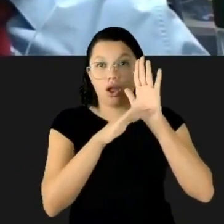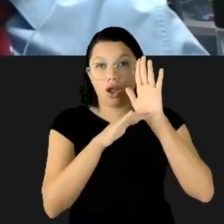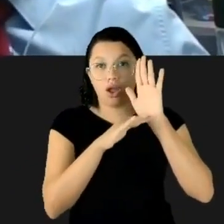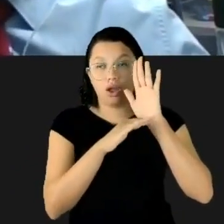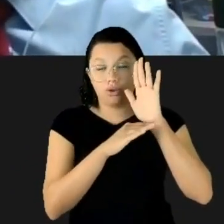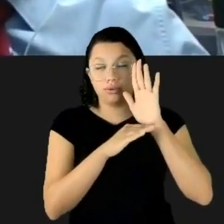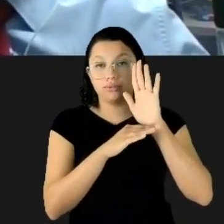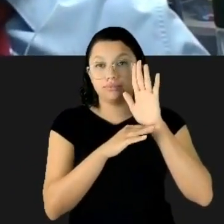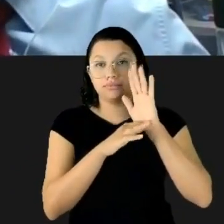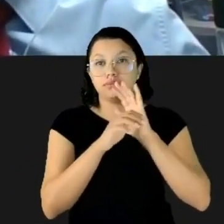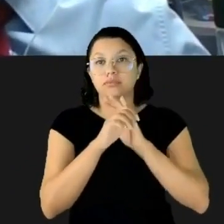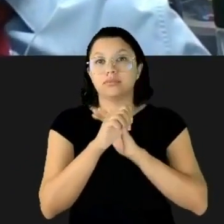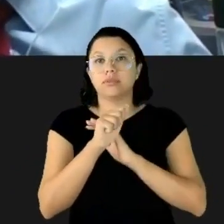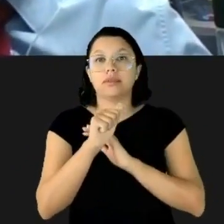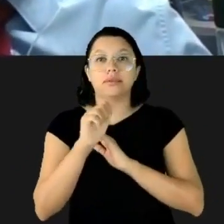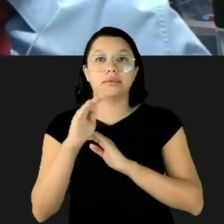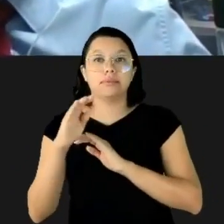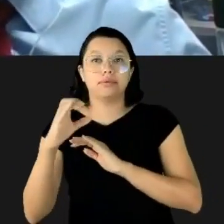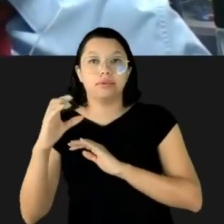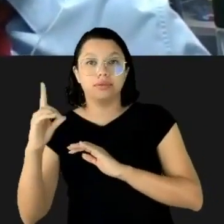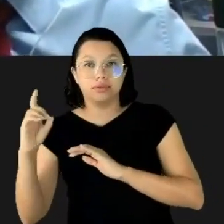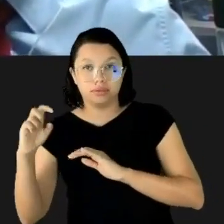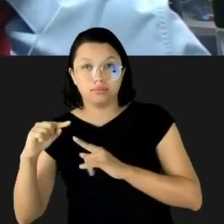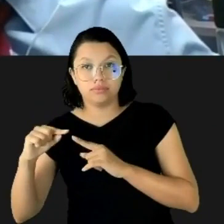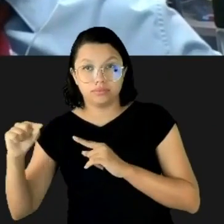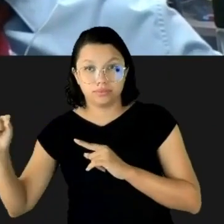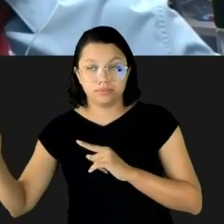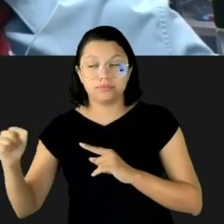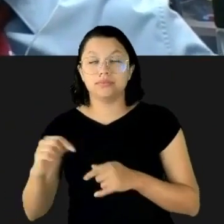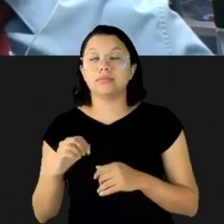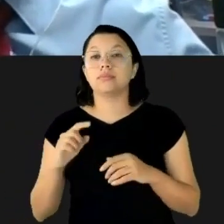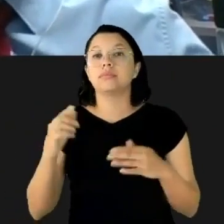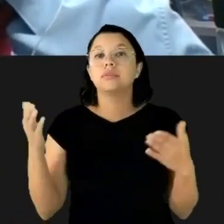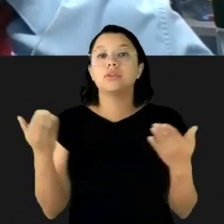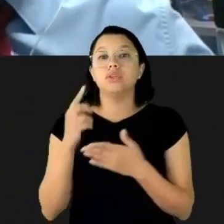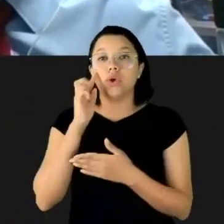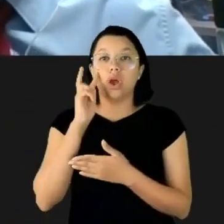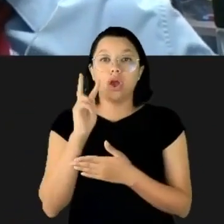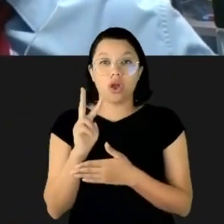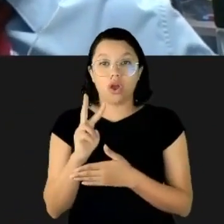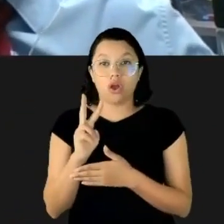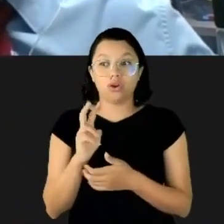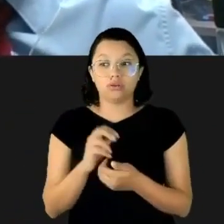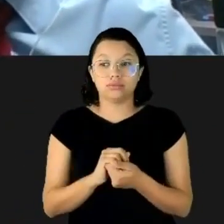ordem alfabética isso para quem olha assim em termos de